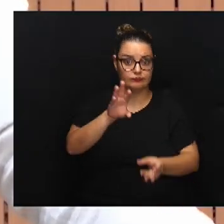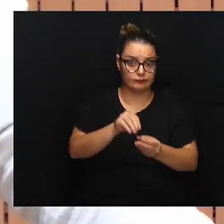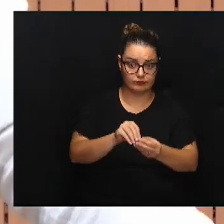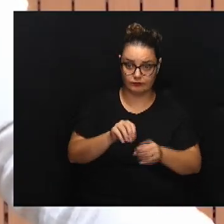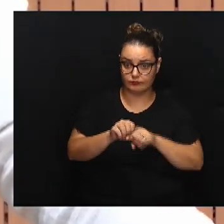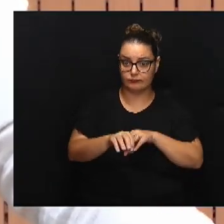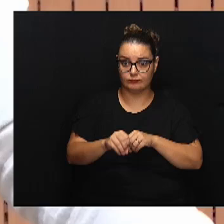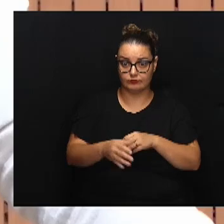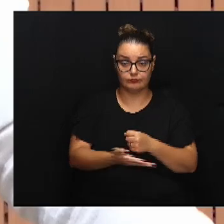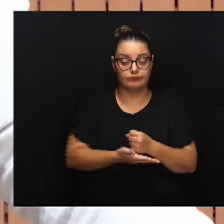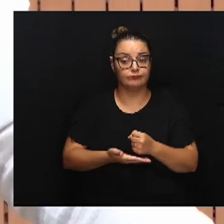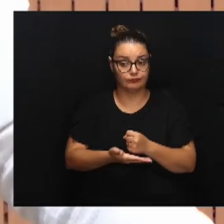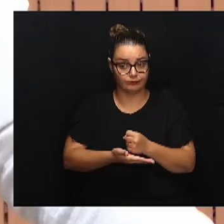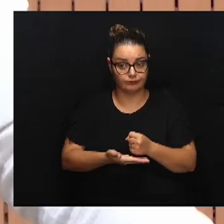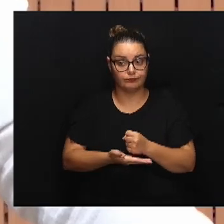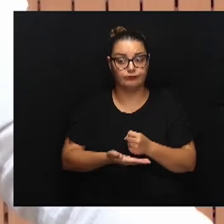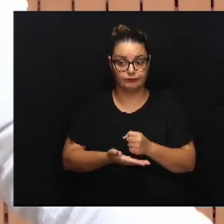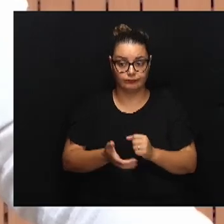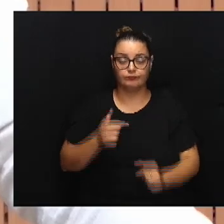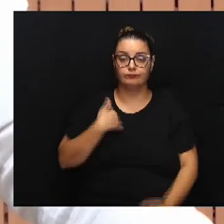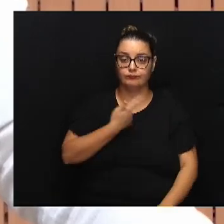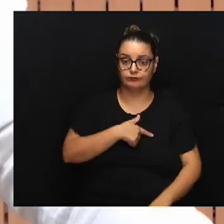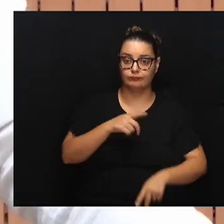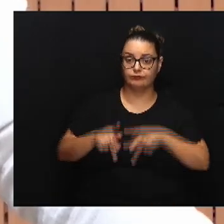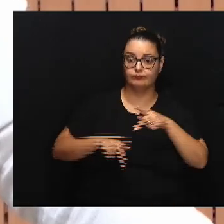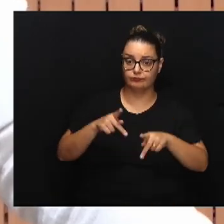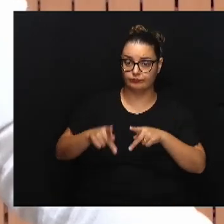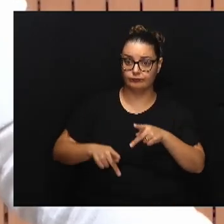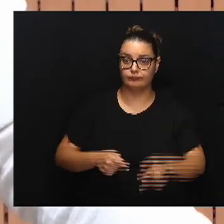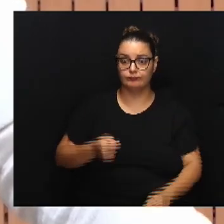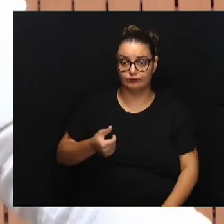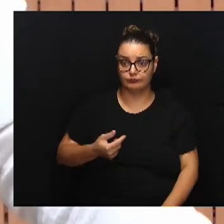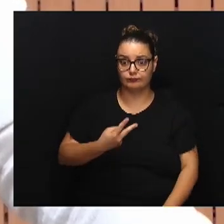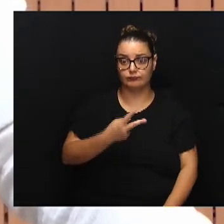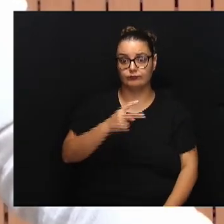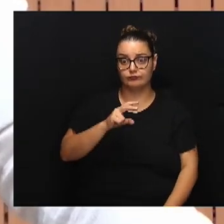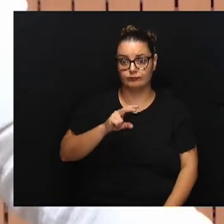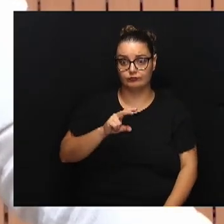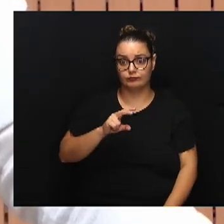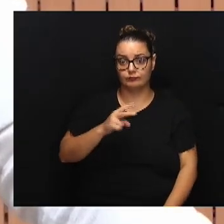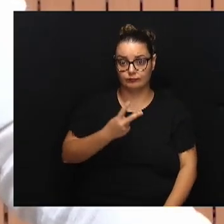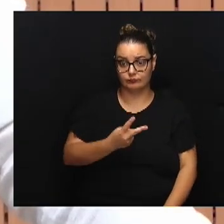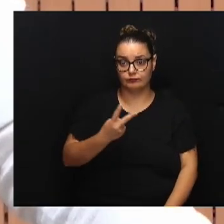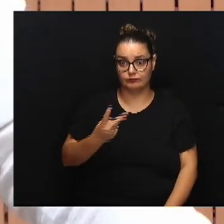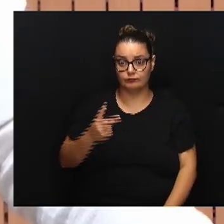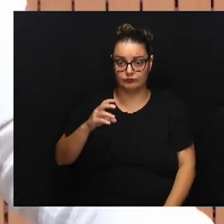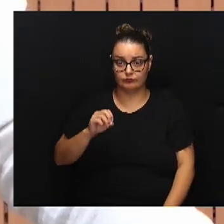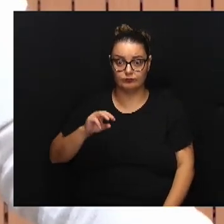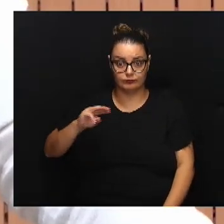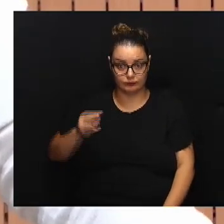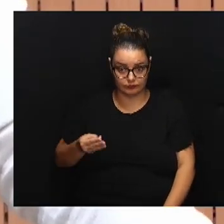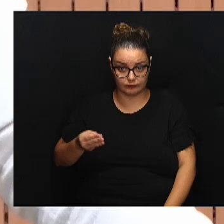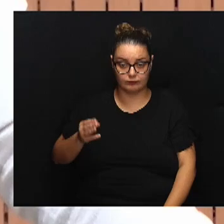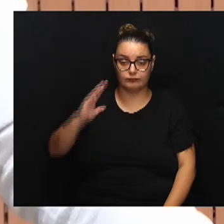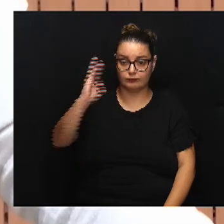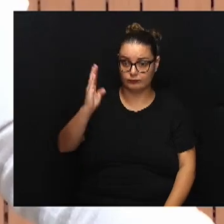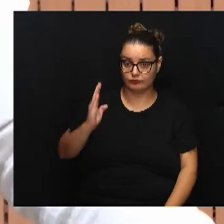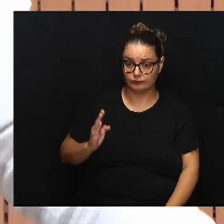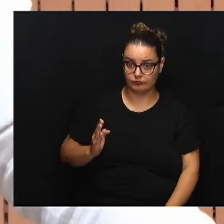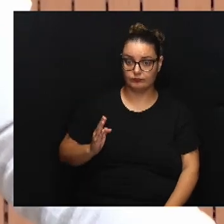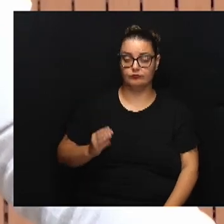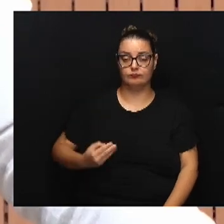educação básica. Nós temos uma população de quase 220 milhões de habitantes, então vocês calculam